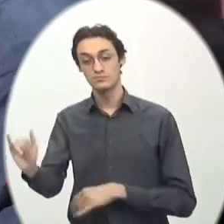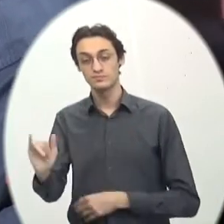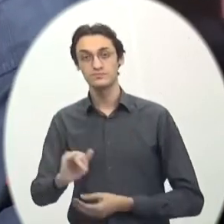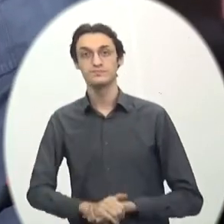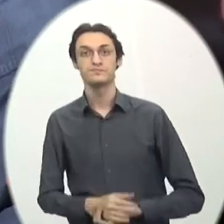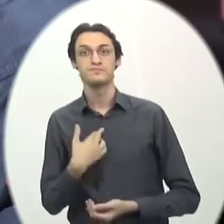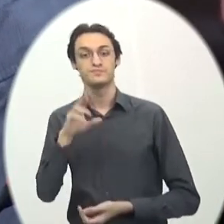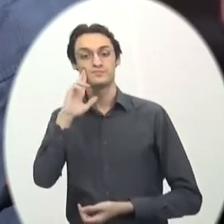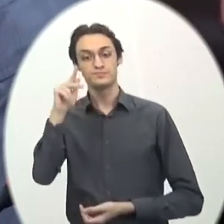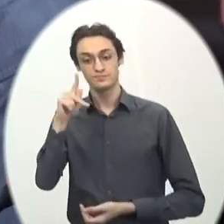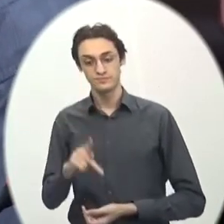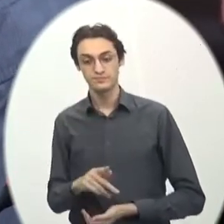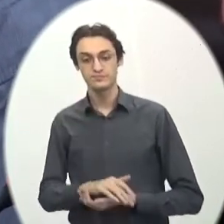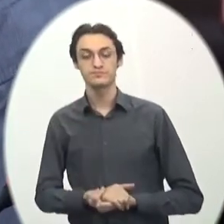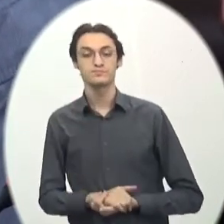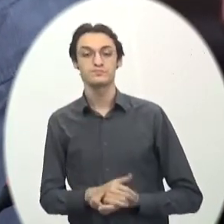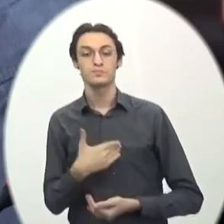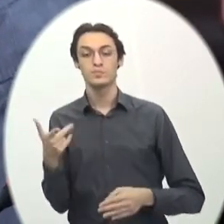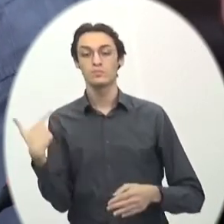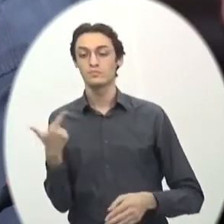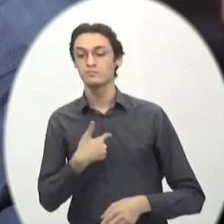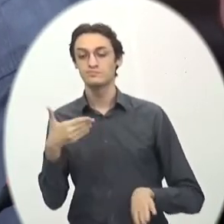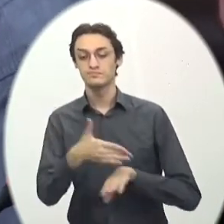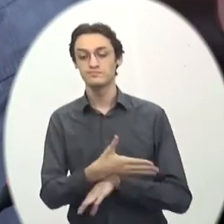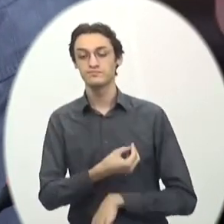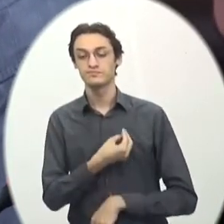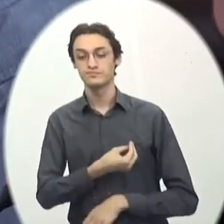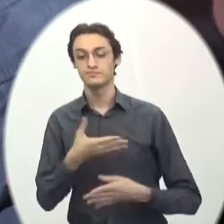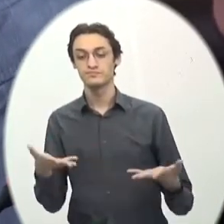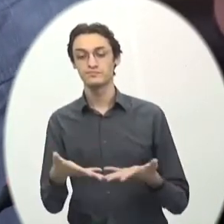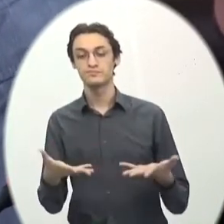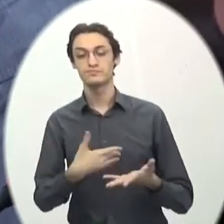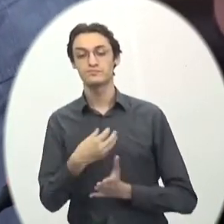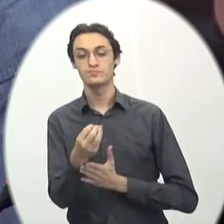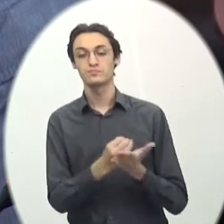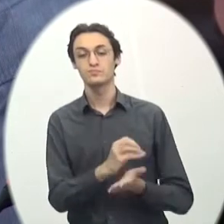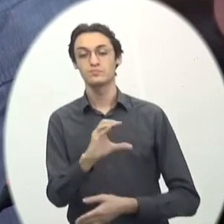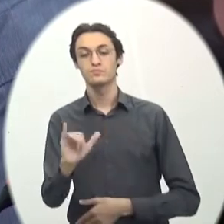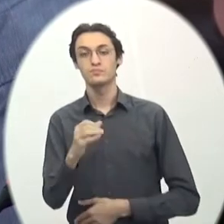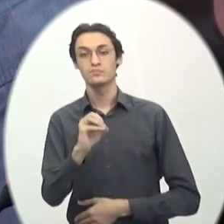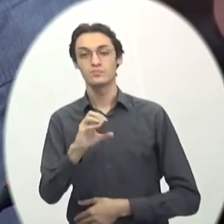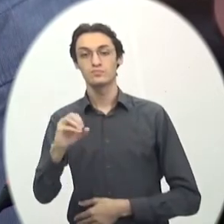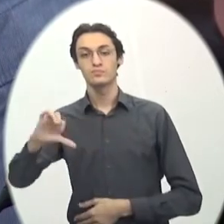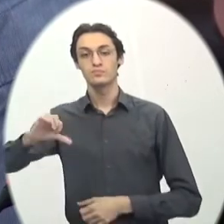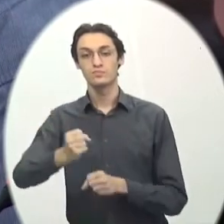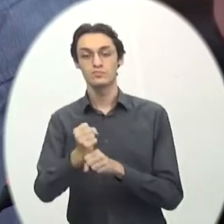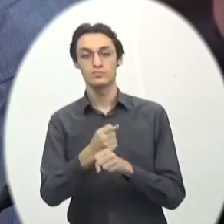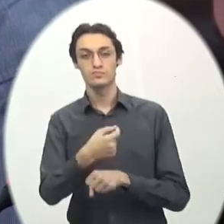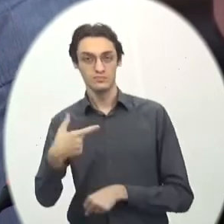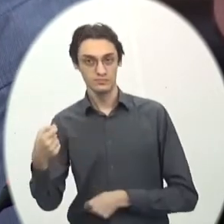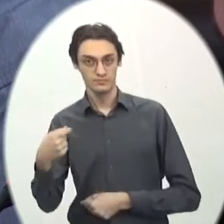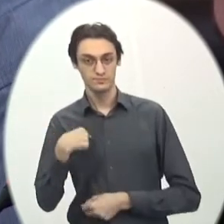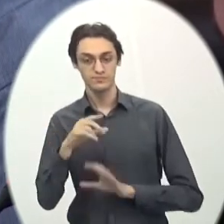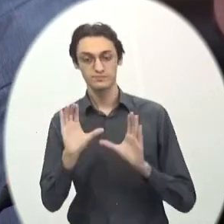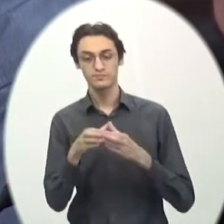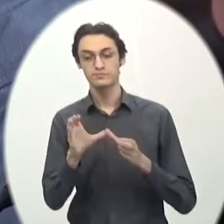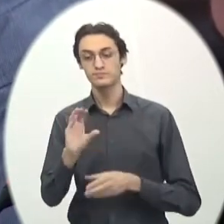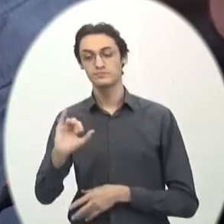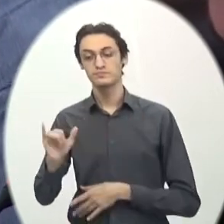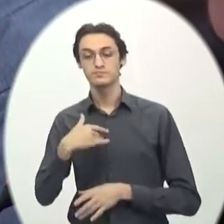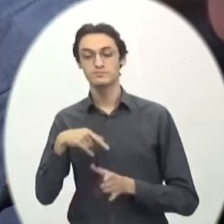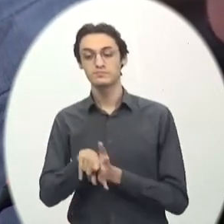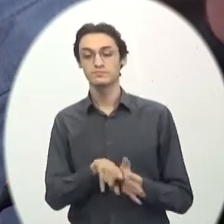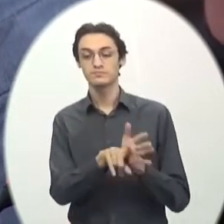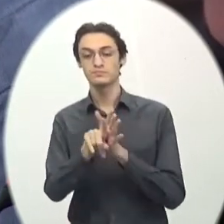senhor presidente, vimos através do presente, em atenção ao ofício CI número 009/20, da Comissão de Inquérito, instituída